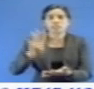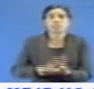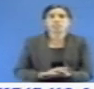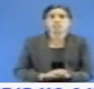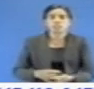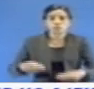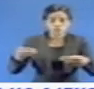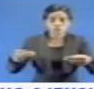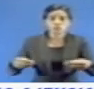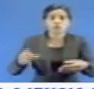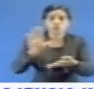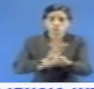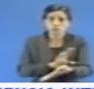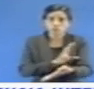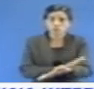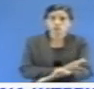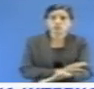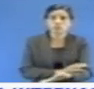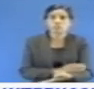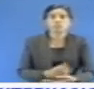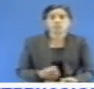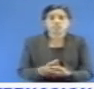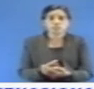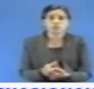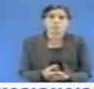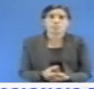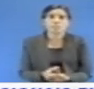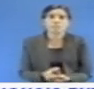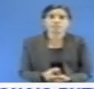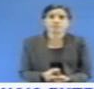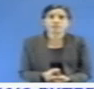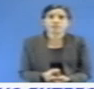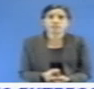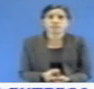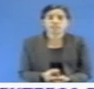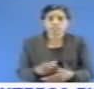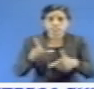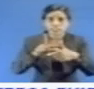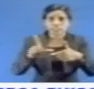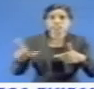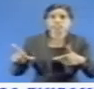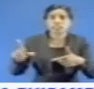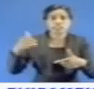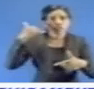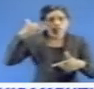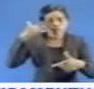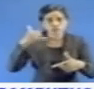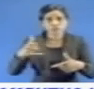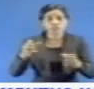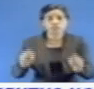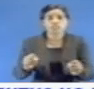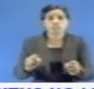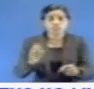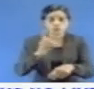mostra apoio tan instrumento selo que neve se instala tu irmã. Linha telefone ne ativo durante horas ronulo